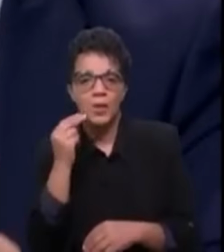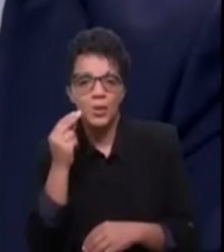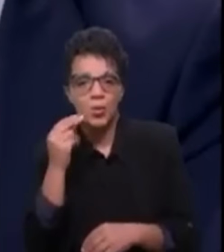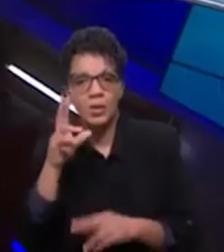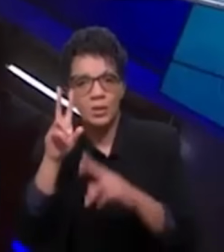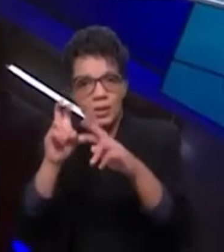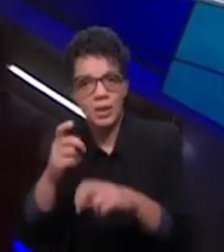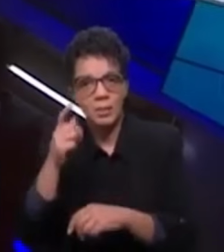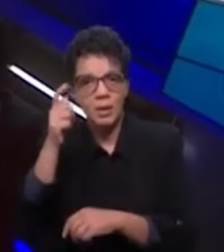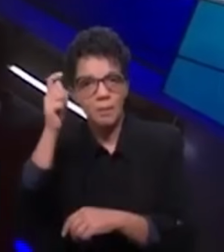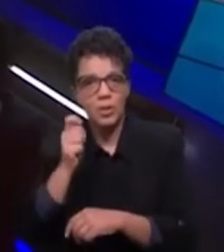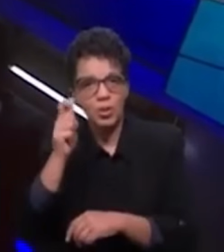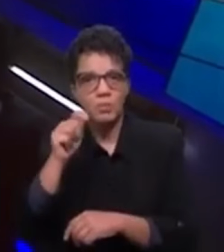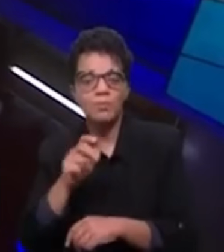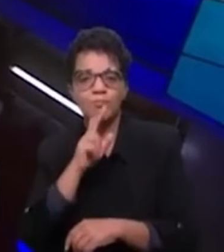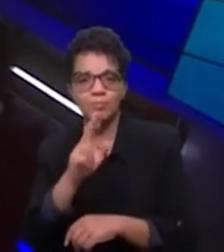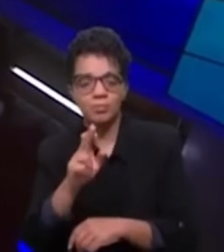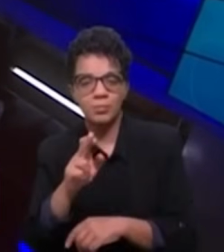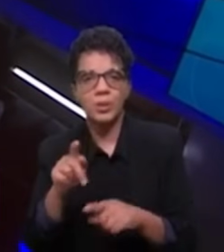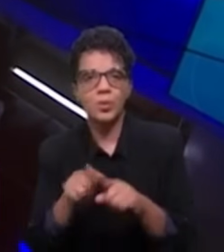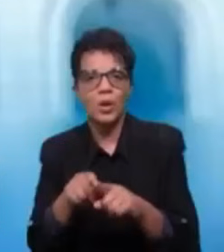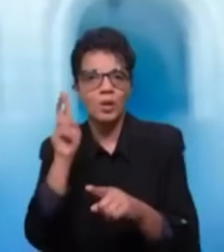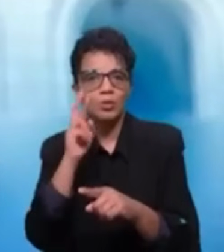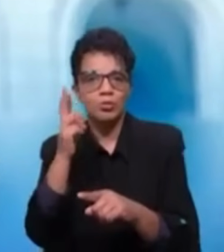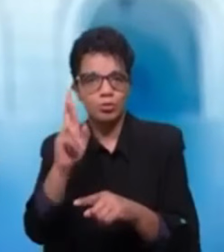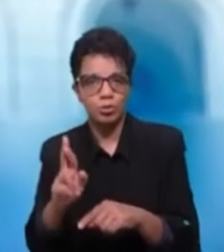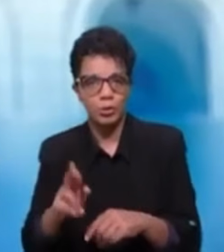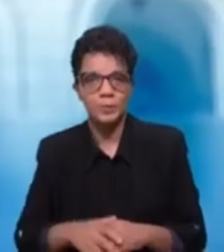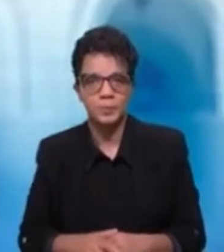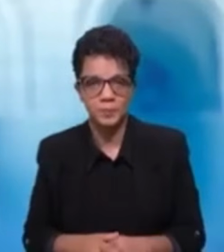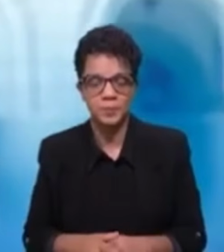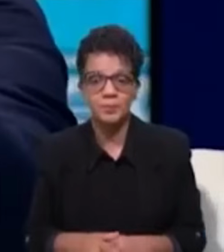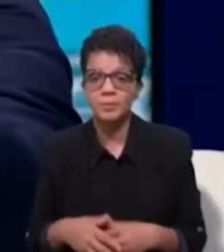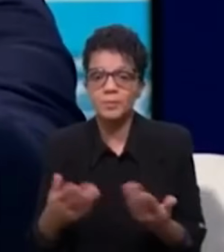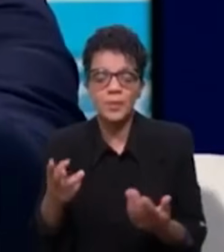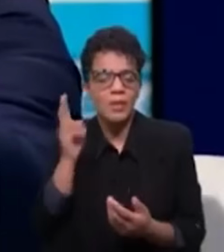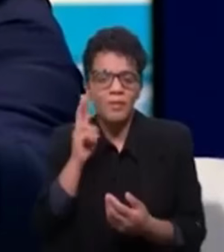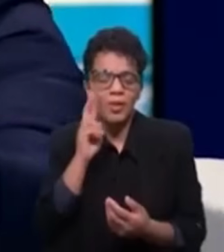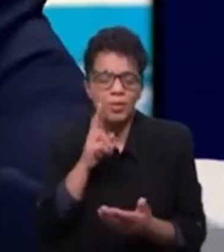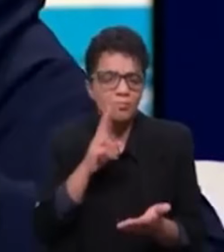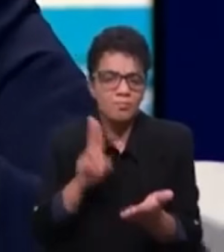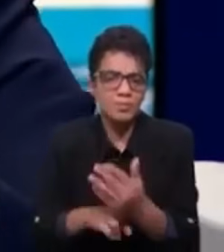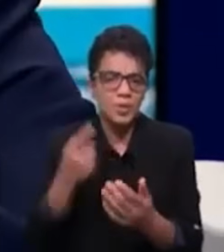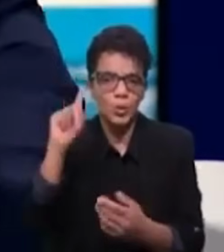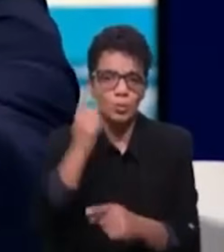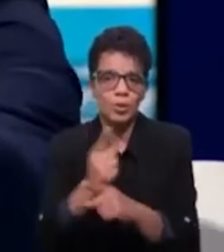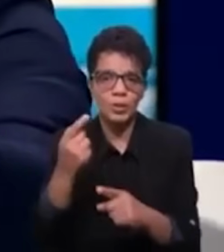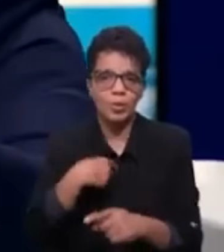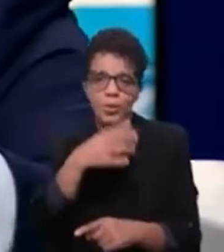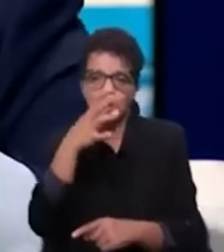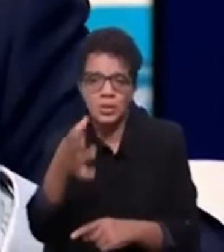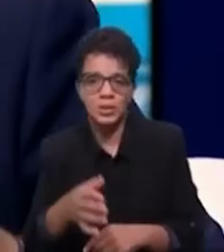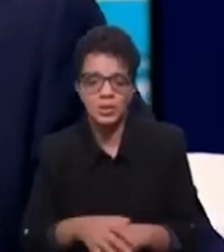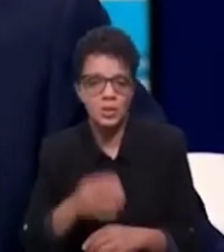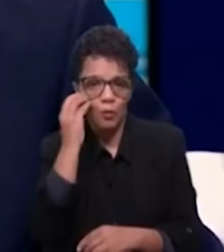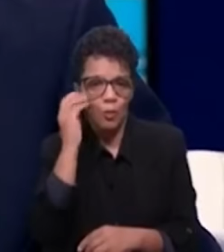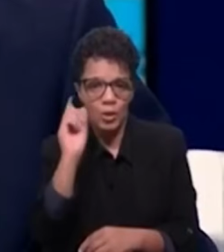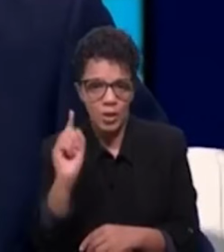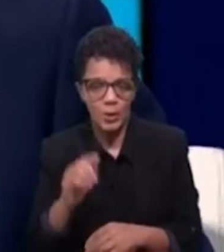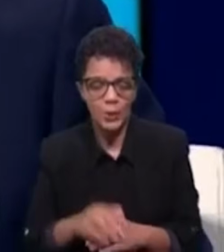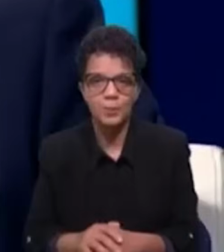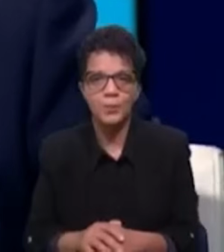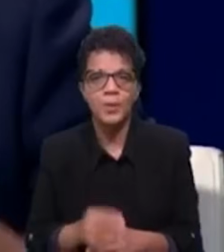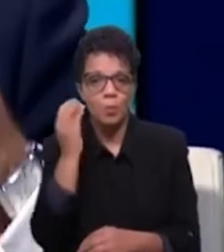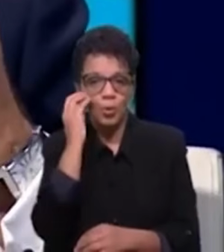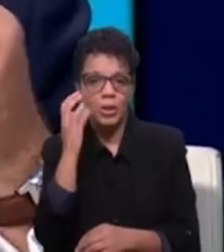aos pensionist responder a este valor que foi aqui lanado Lu não é valor não é valor fui eu que o anunciei não foi Luís Montenegro O o